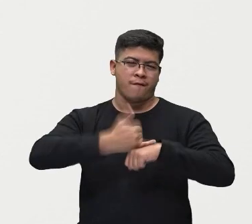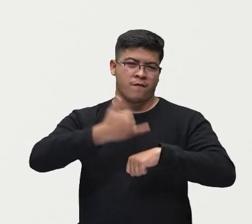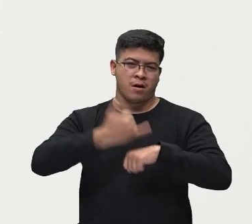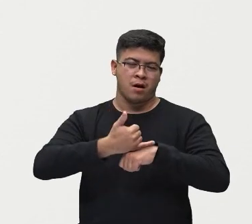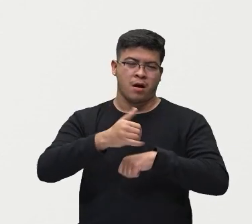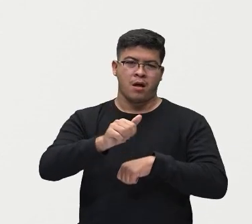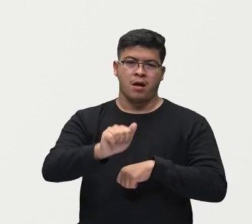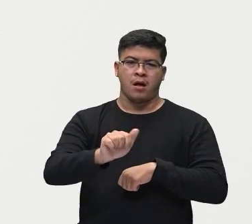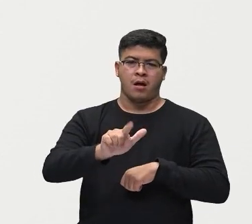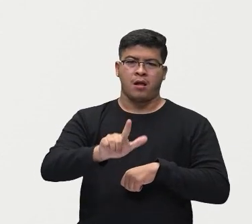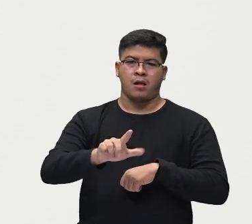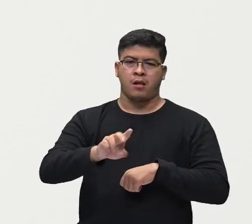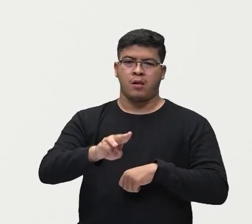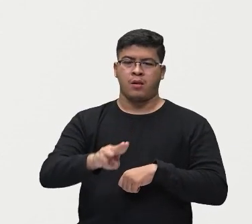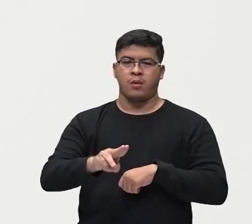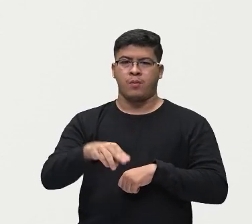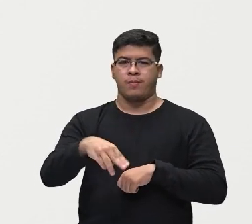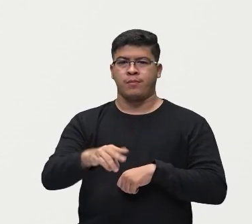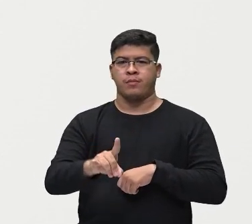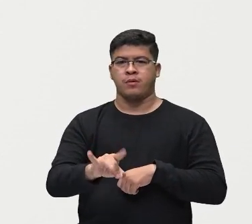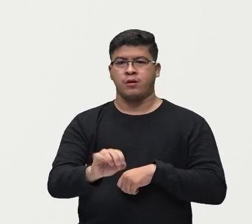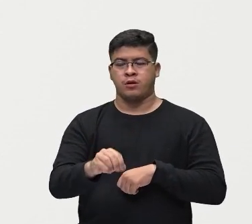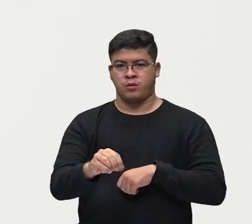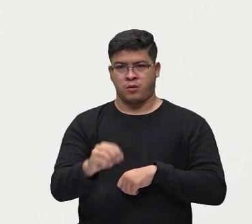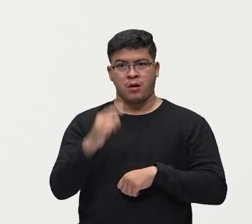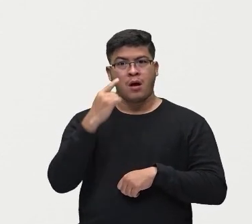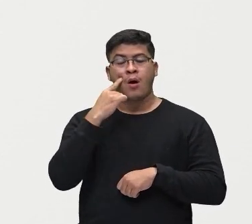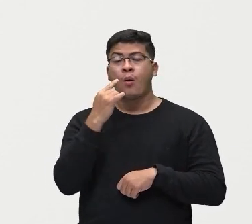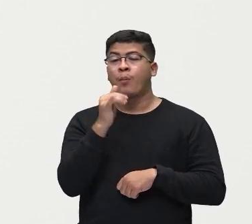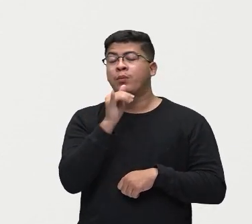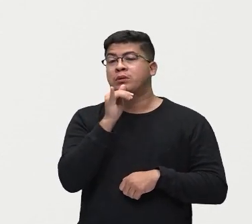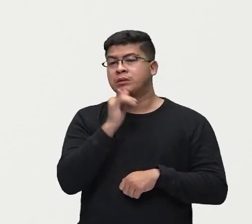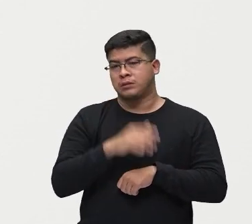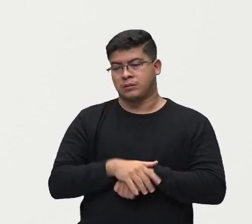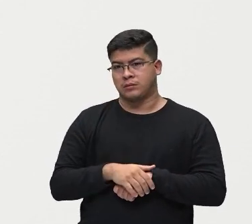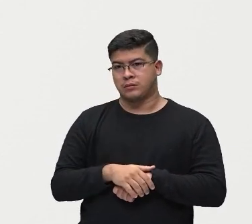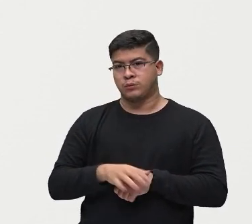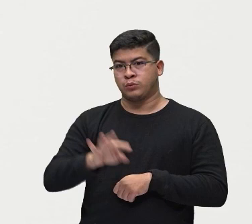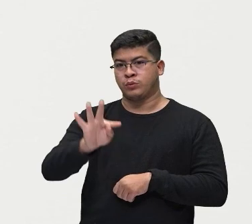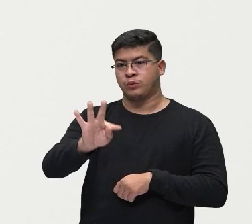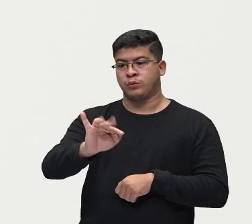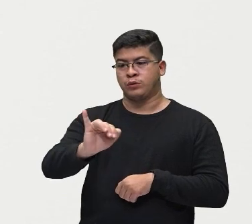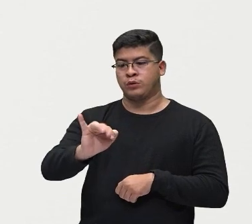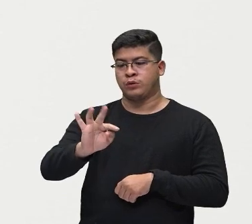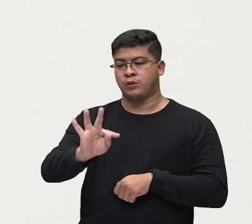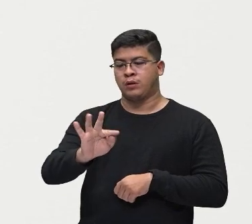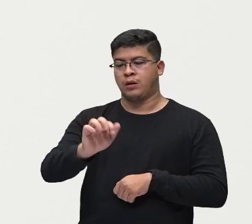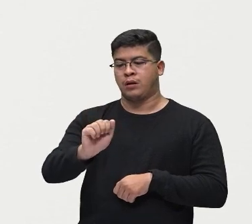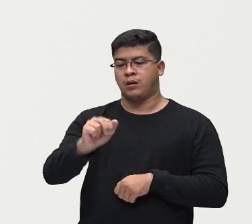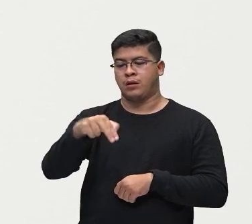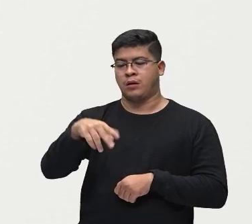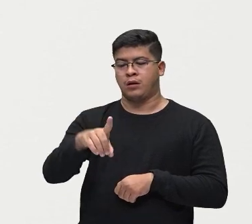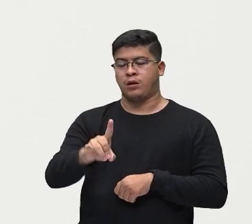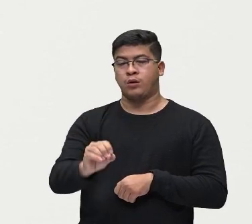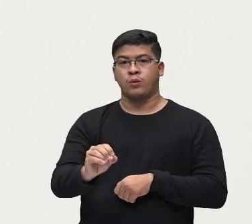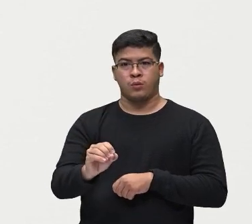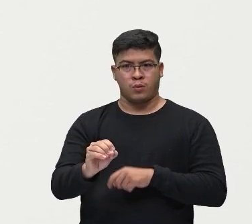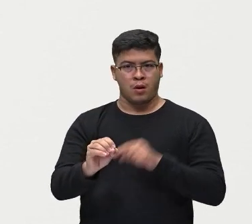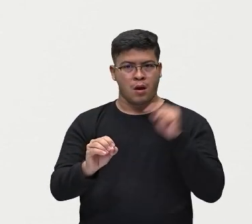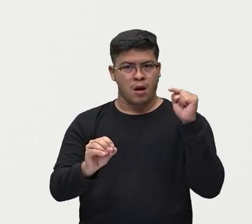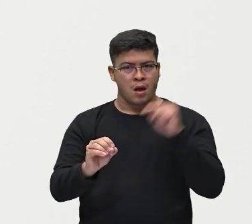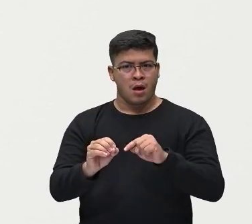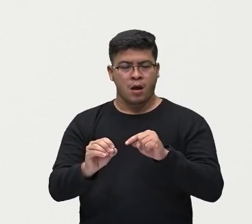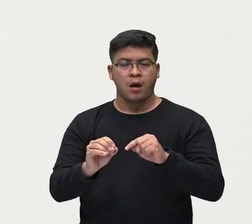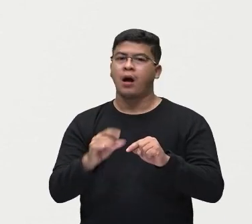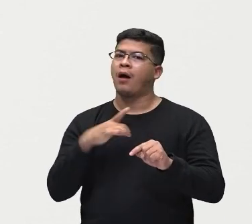mais leves e resistentes. Observem que já havia construções de aviões e